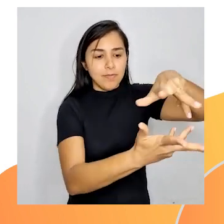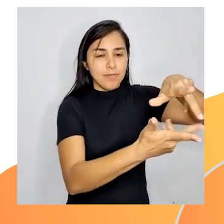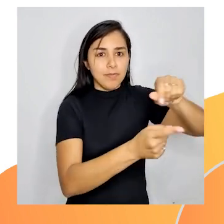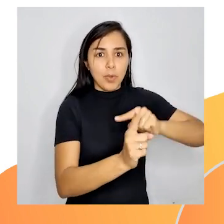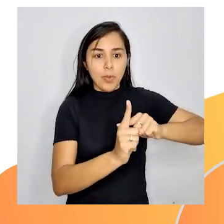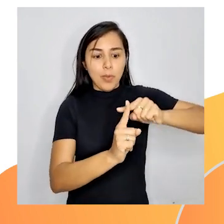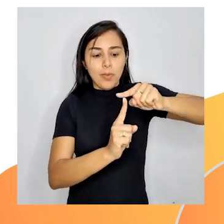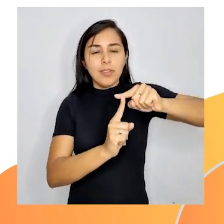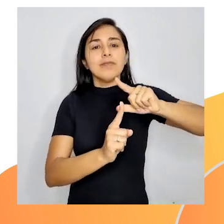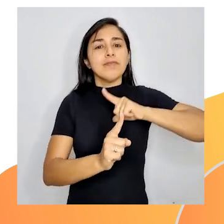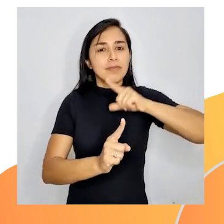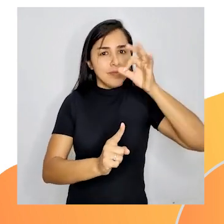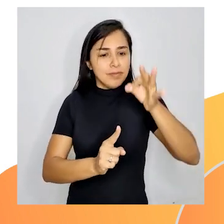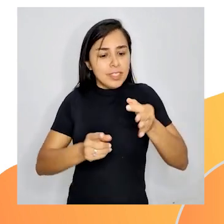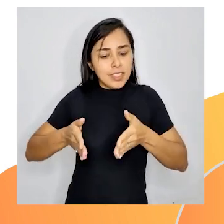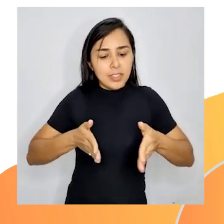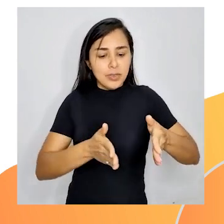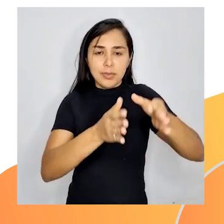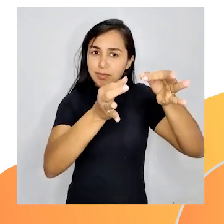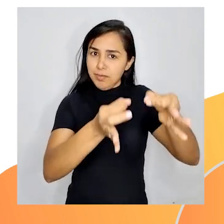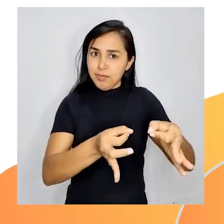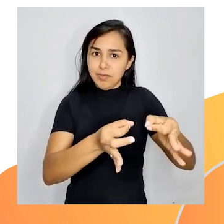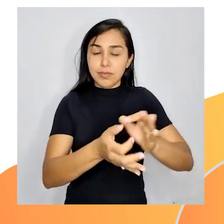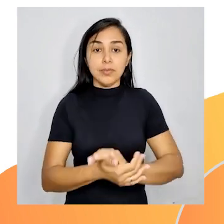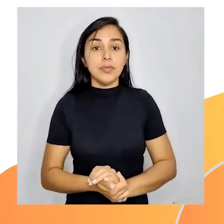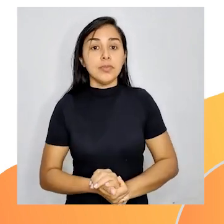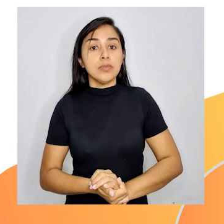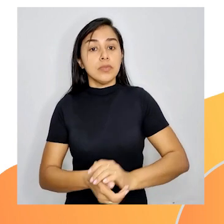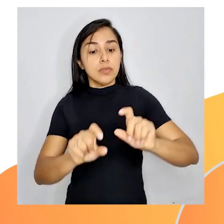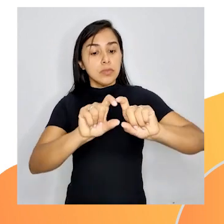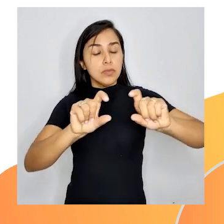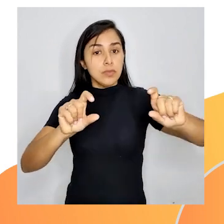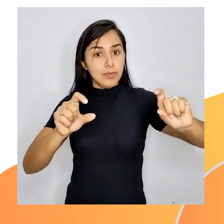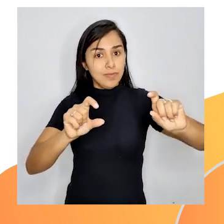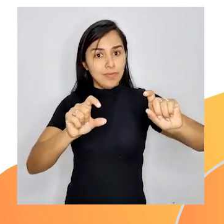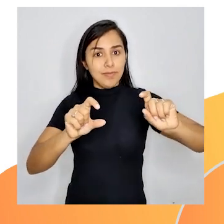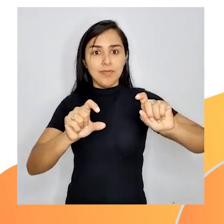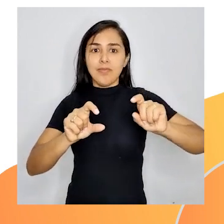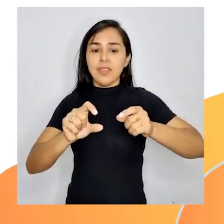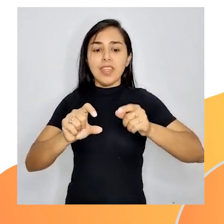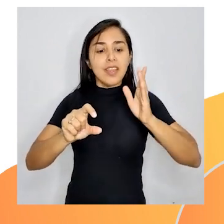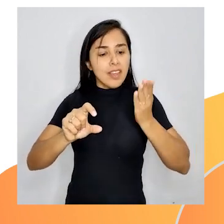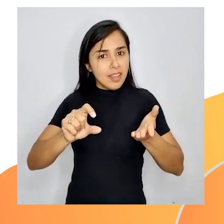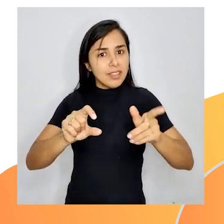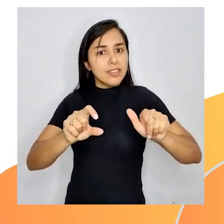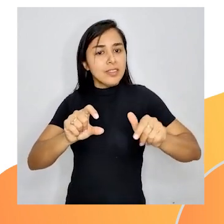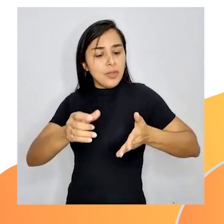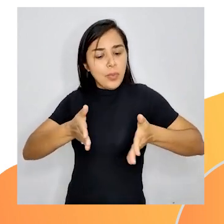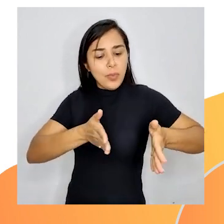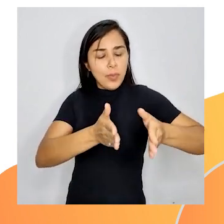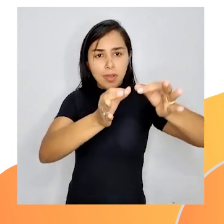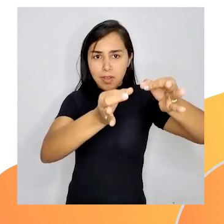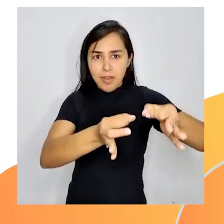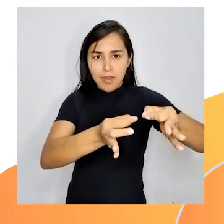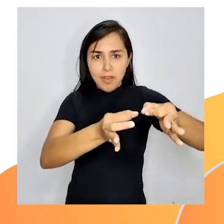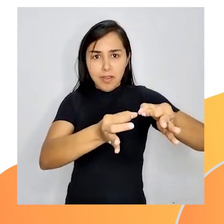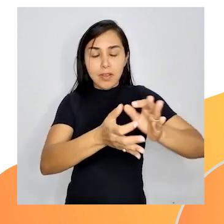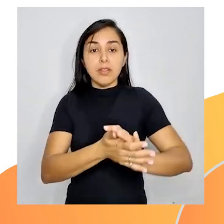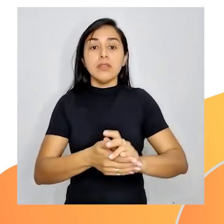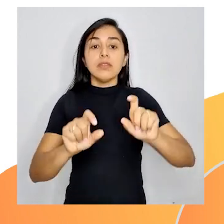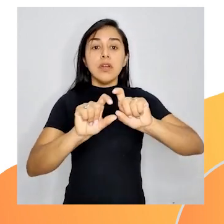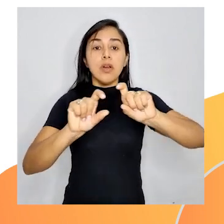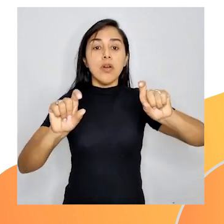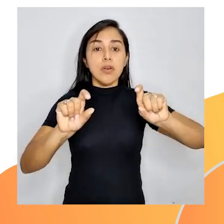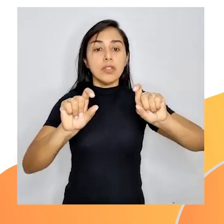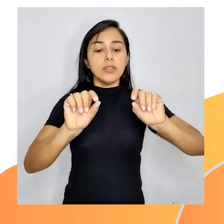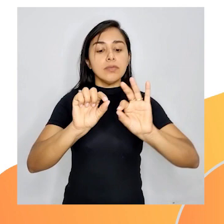certo? No período, você tem certeza de que esse é o caminho certo? A oração sublinhada tem a